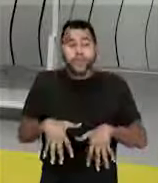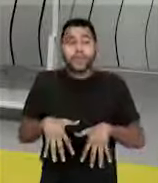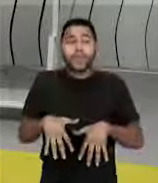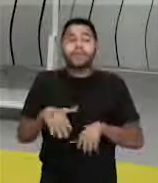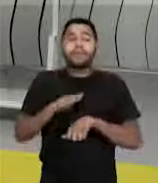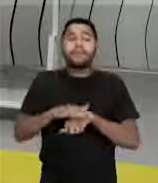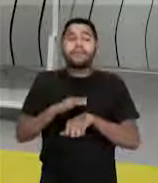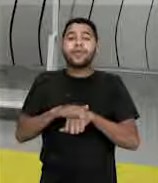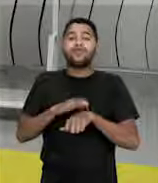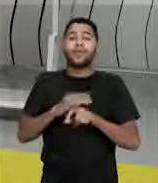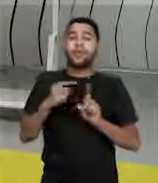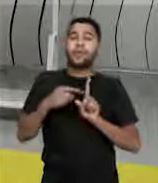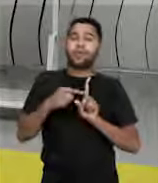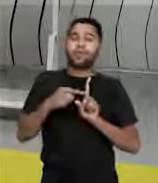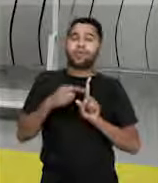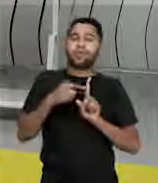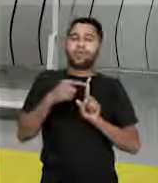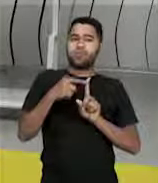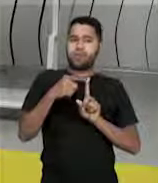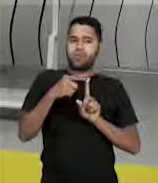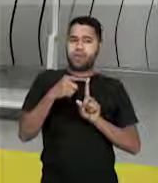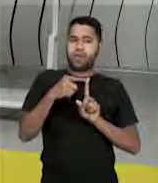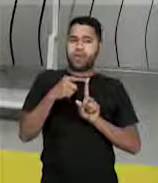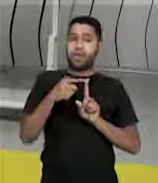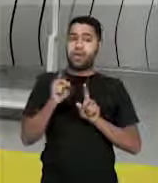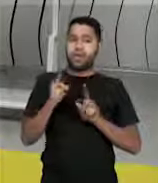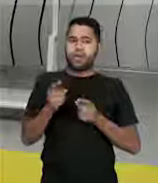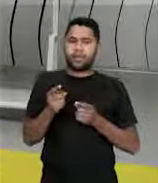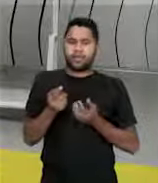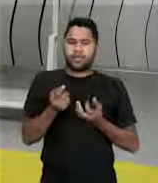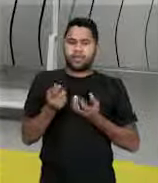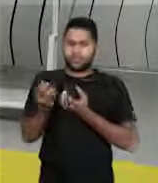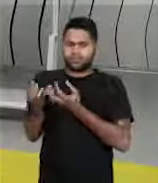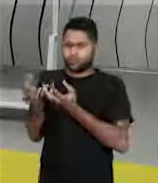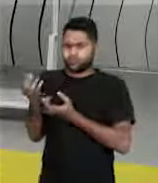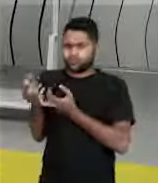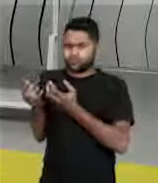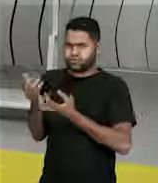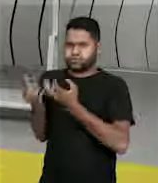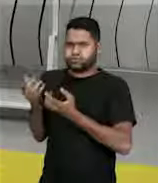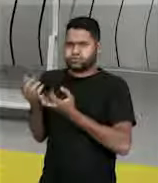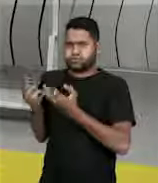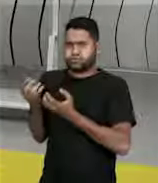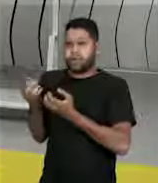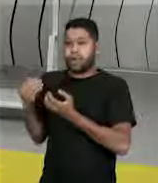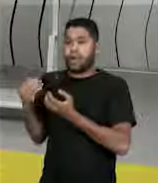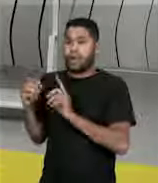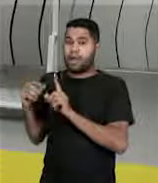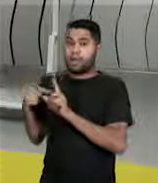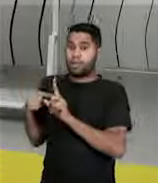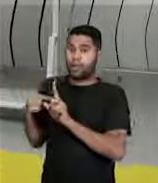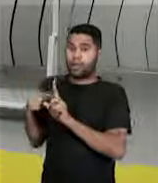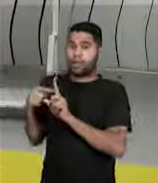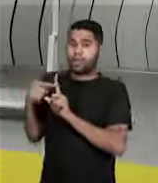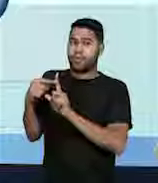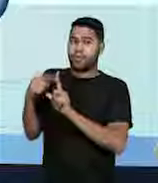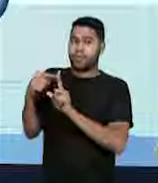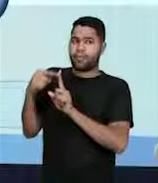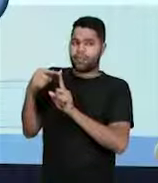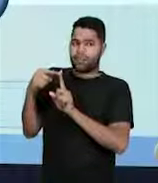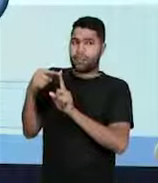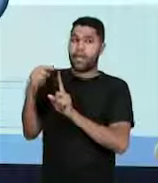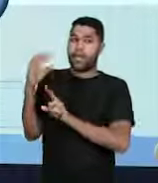máquinas térmicas. Elas retiram calor de uma fonte térmica, que nós chamamos de